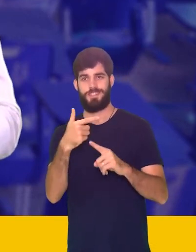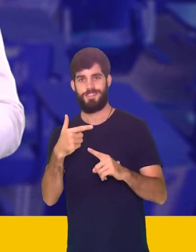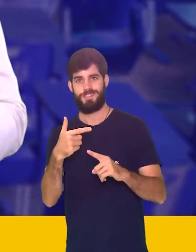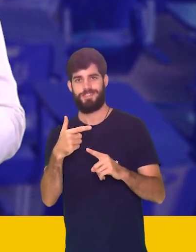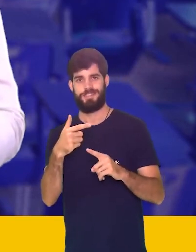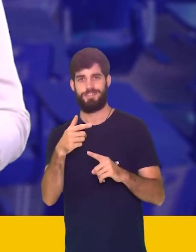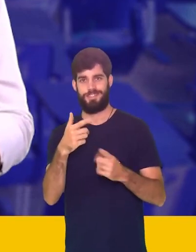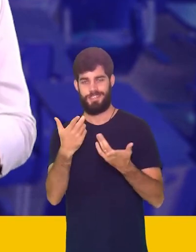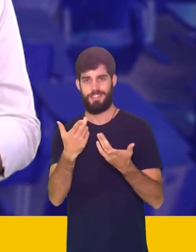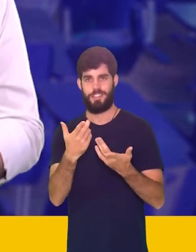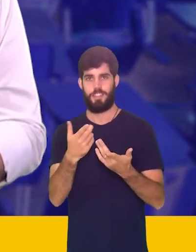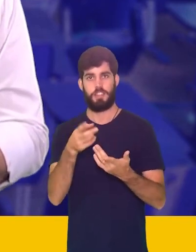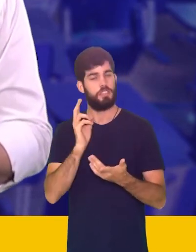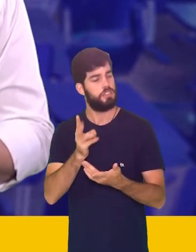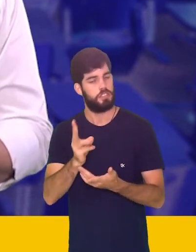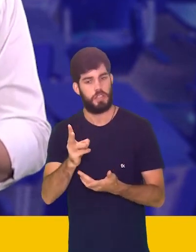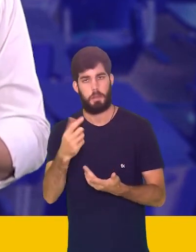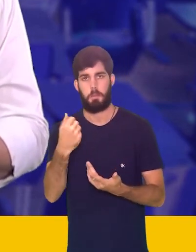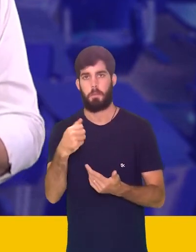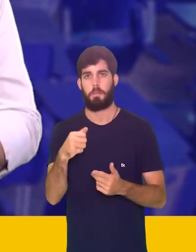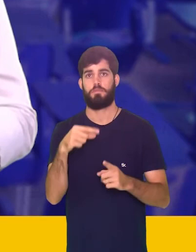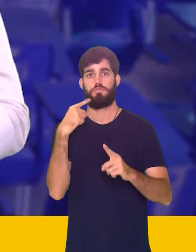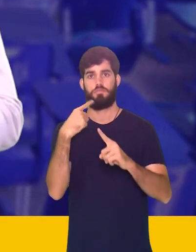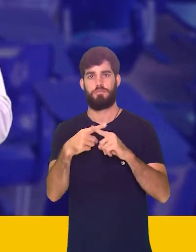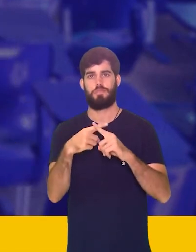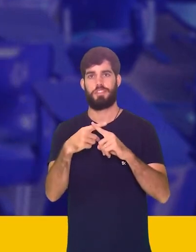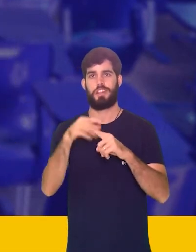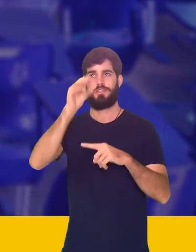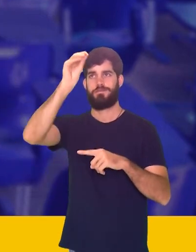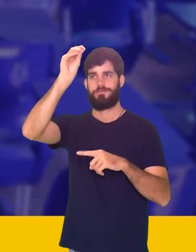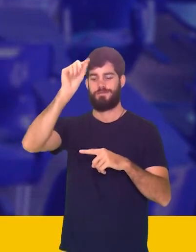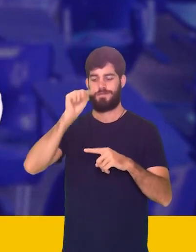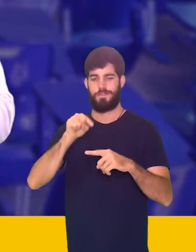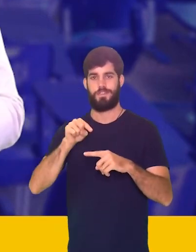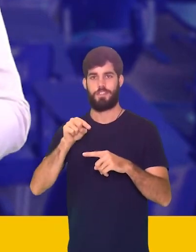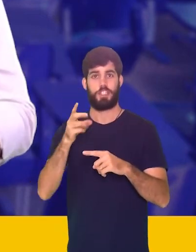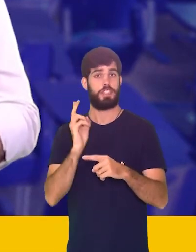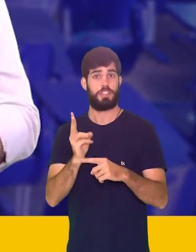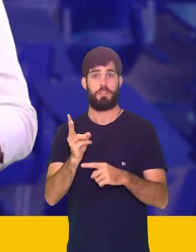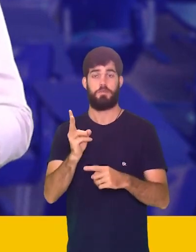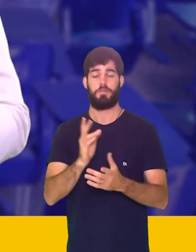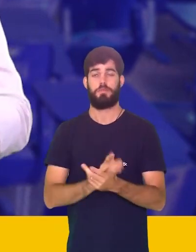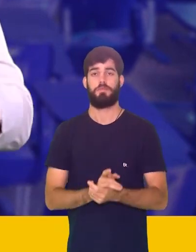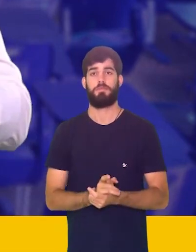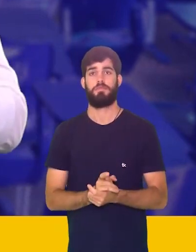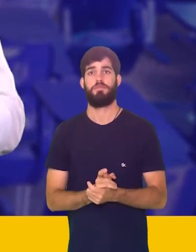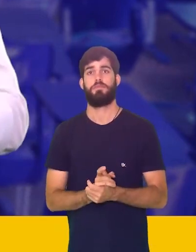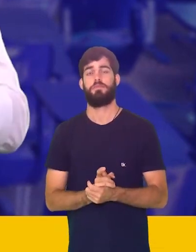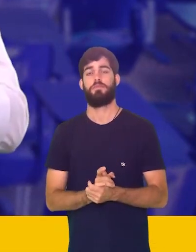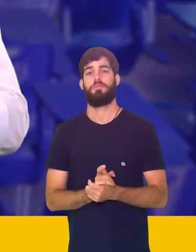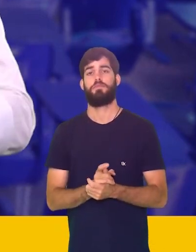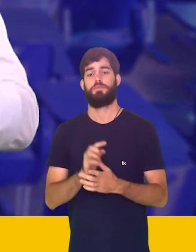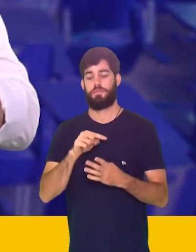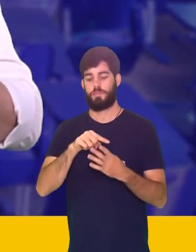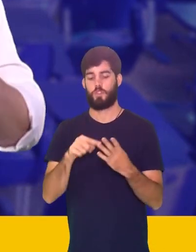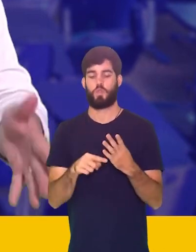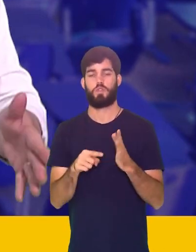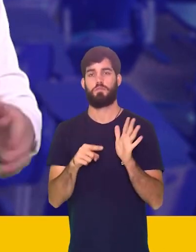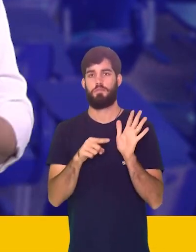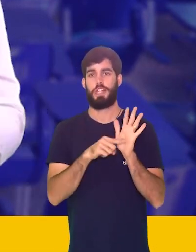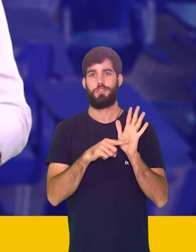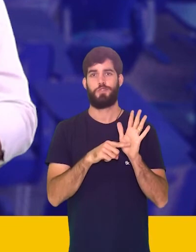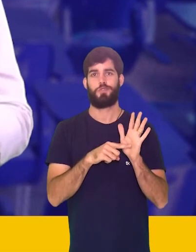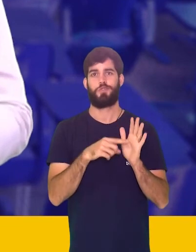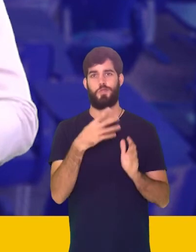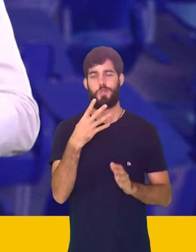disso. Tem que multiplicar o índice pelo NOx. Então, são 4 cargas negativas e aí a gente precisa de